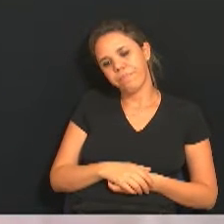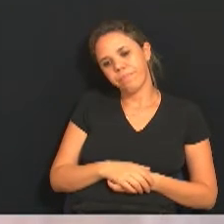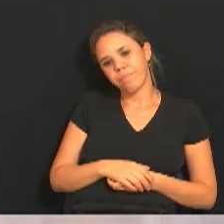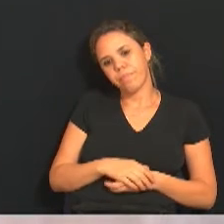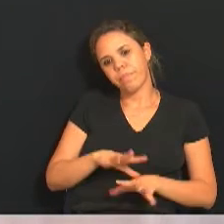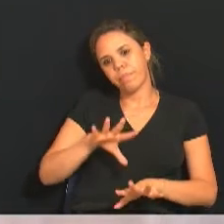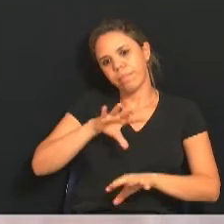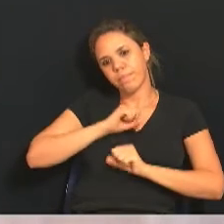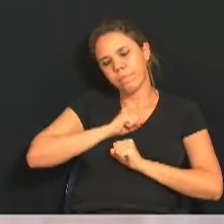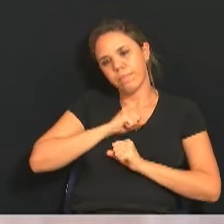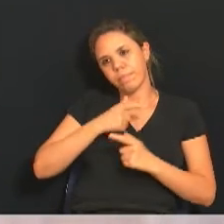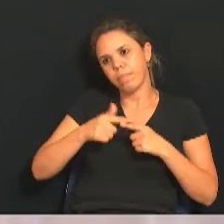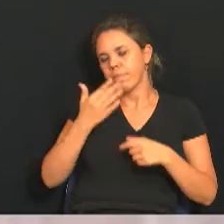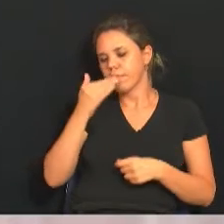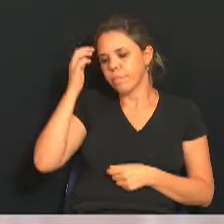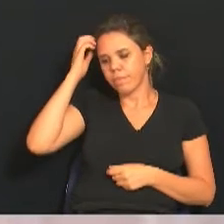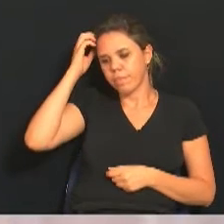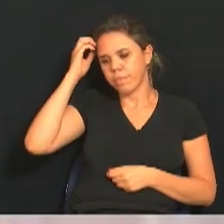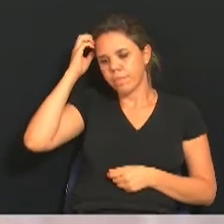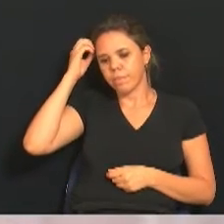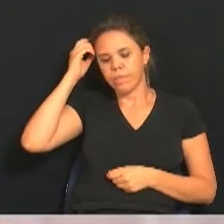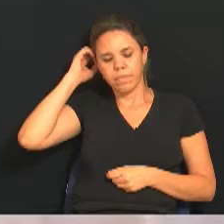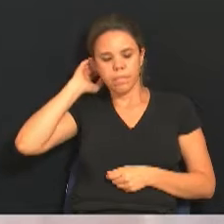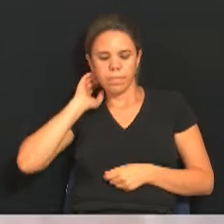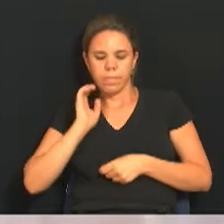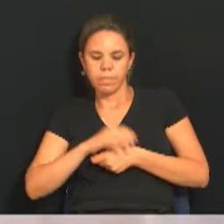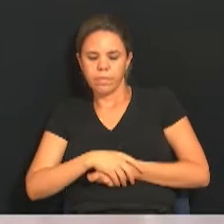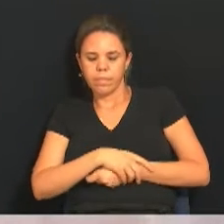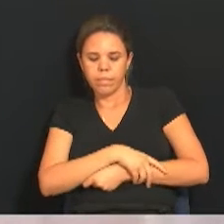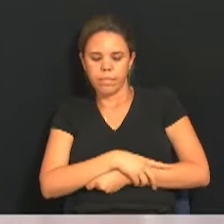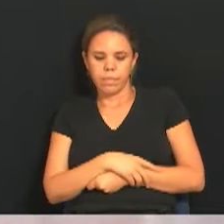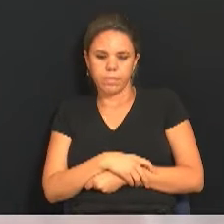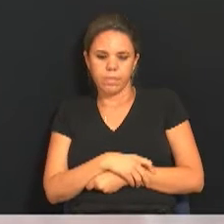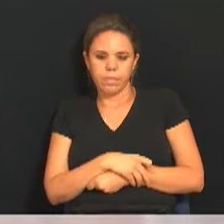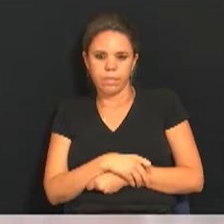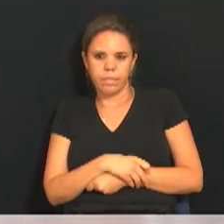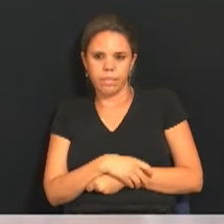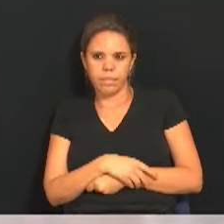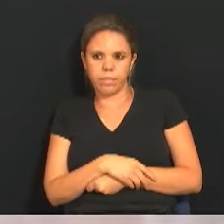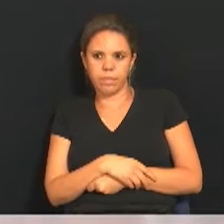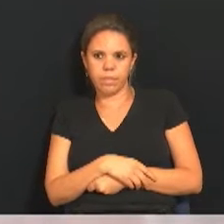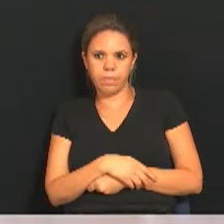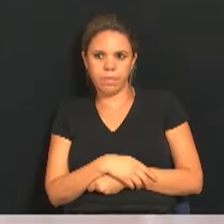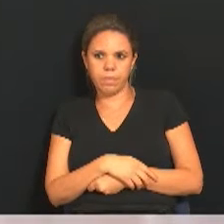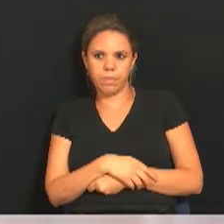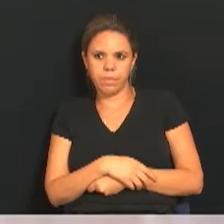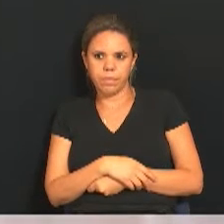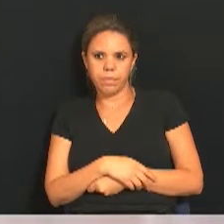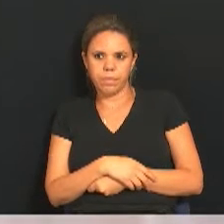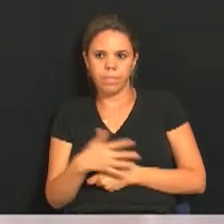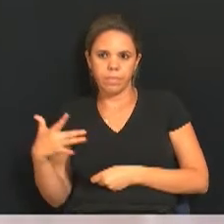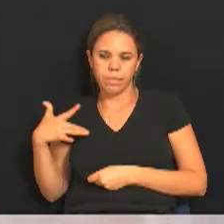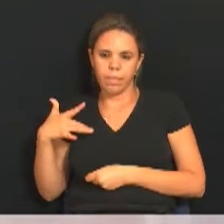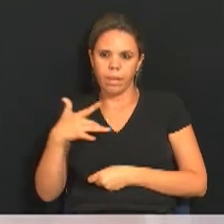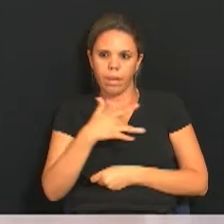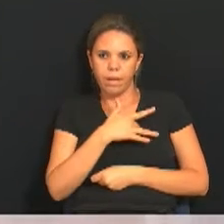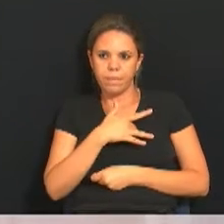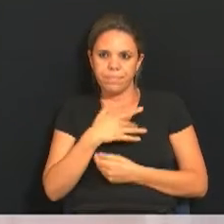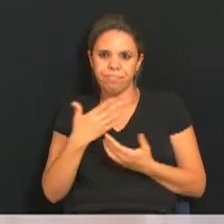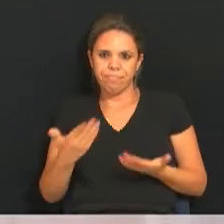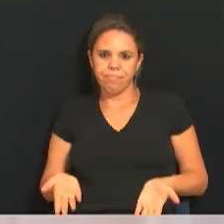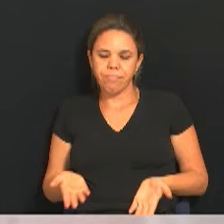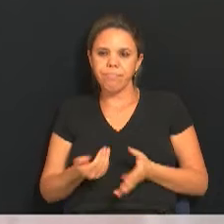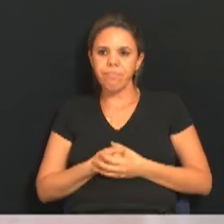contaminação de alguma comida, por uma questão de saúde, inclusive,